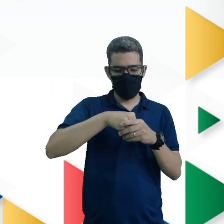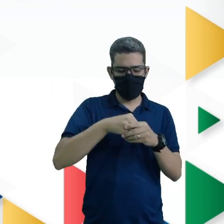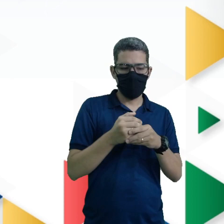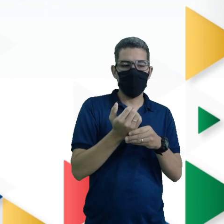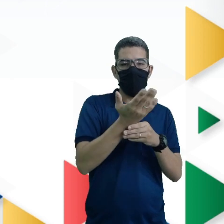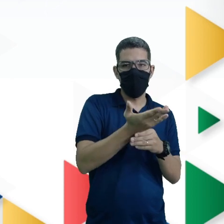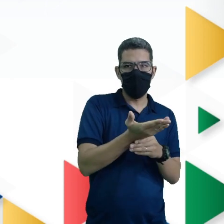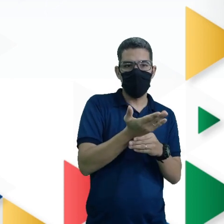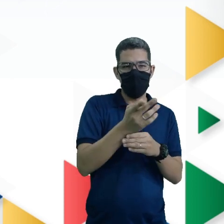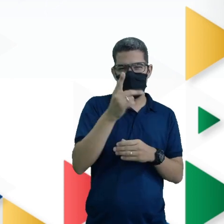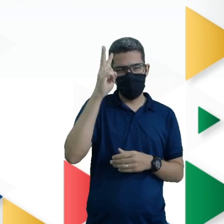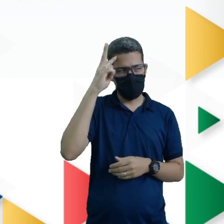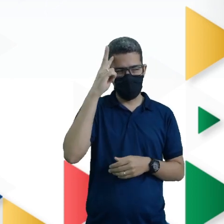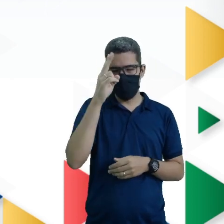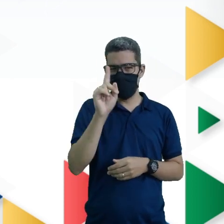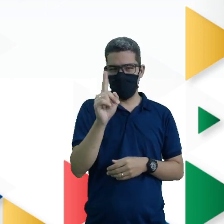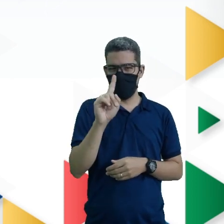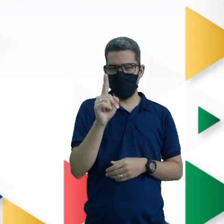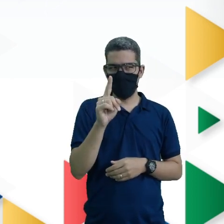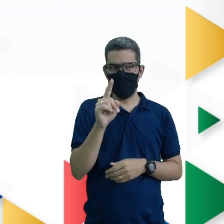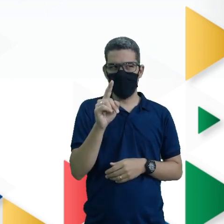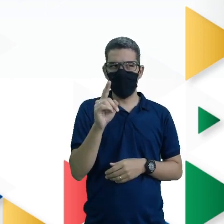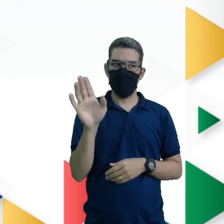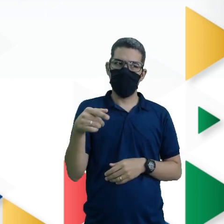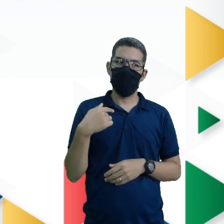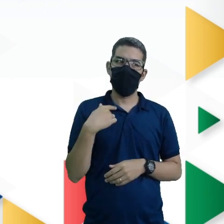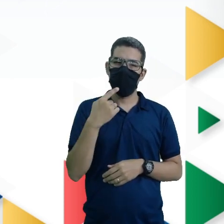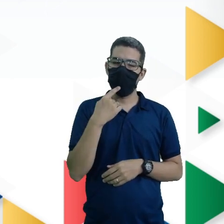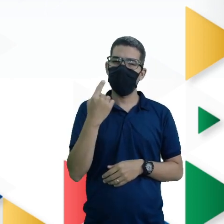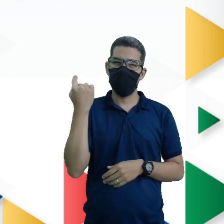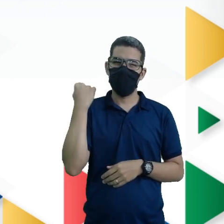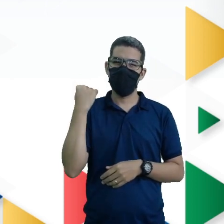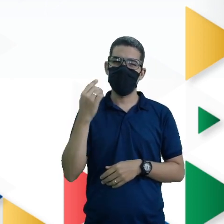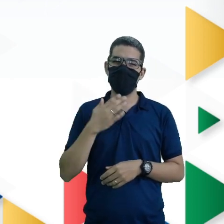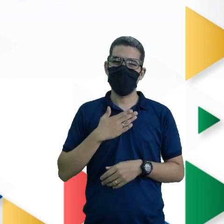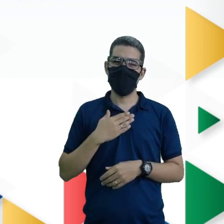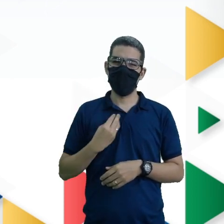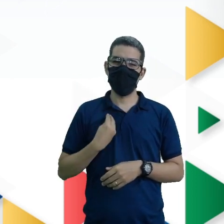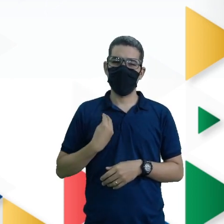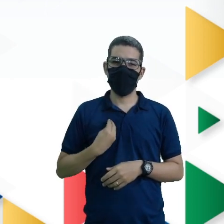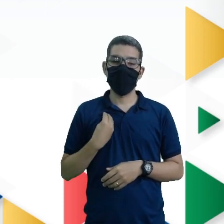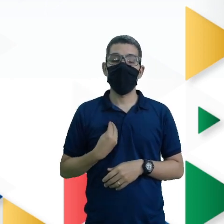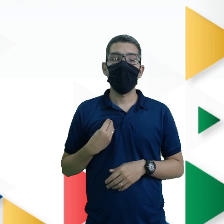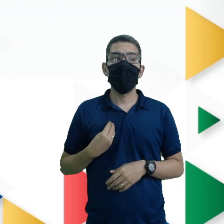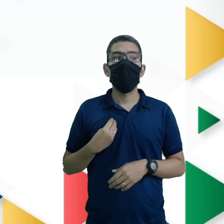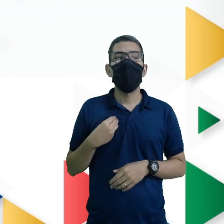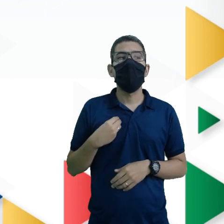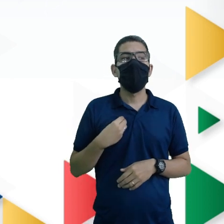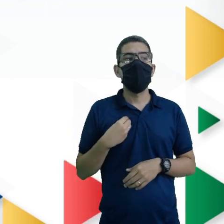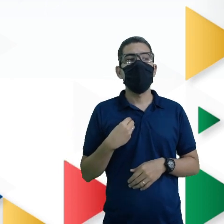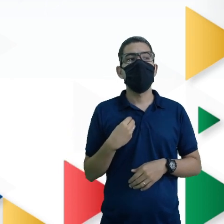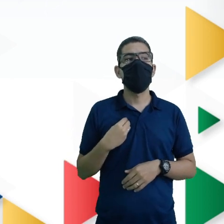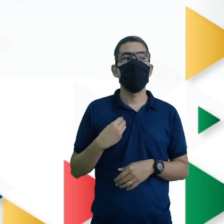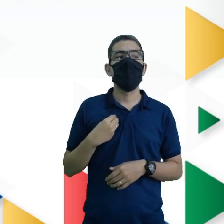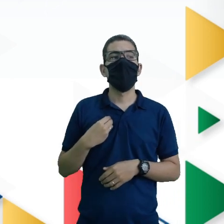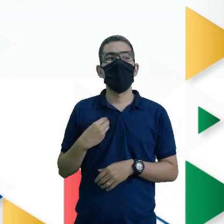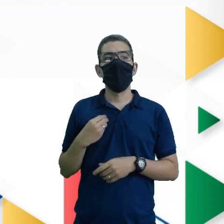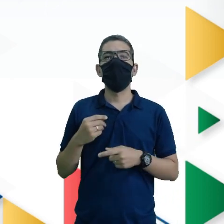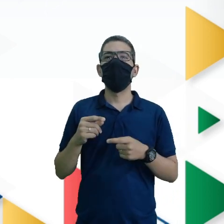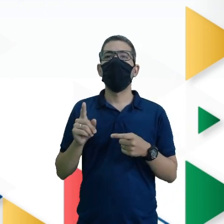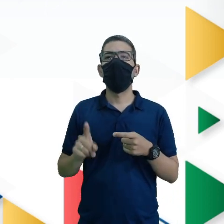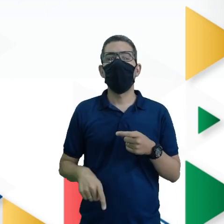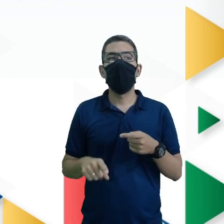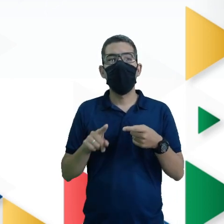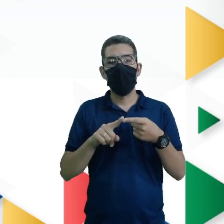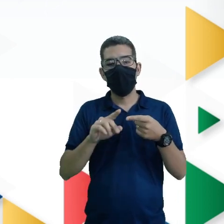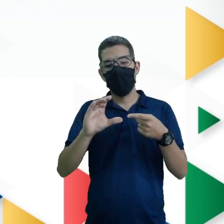Você não lembra disso não, não é da tua época não, mas é da minha. Complemento, suplemento e replemento de um ângulo, tá?